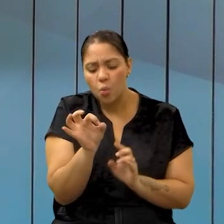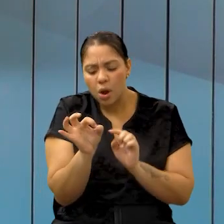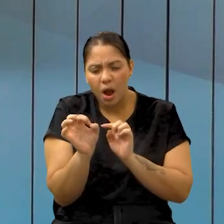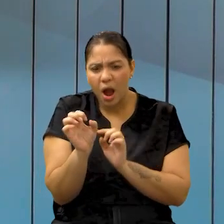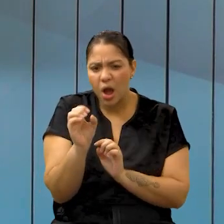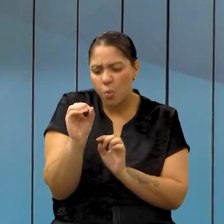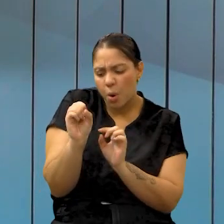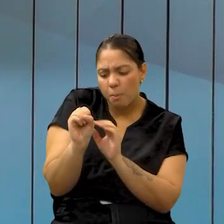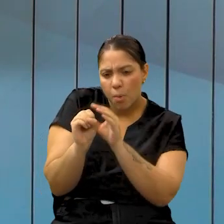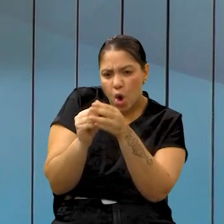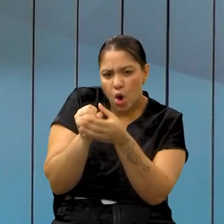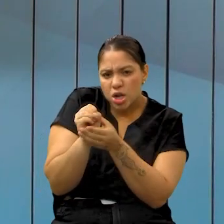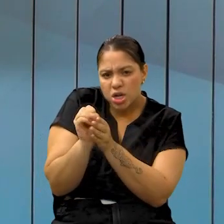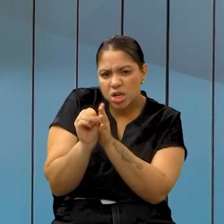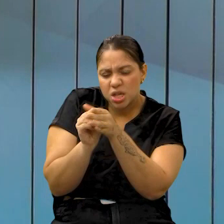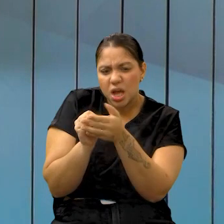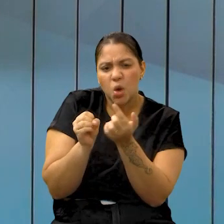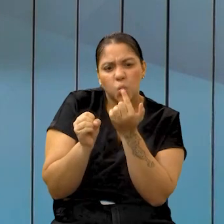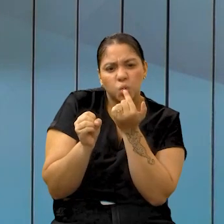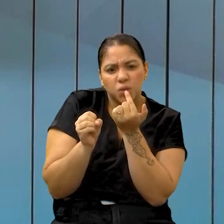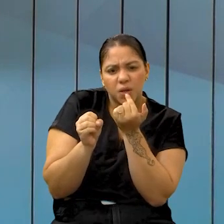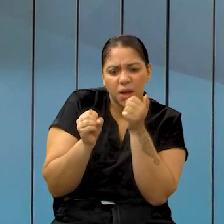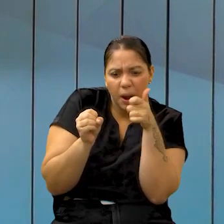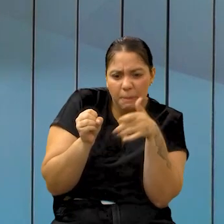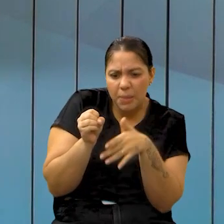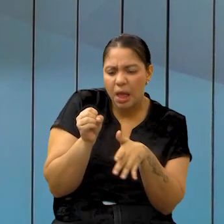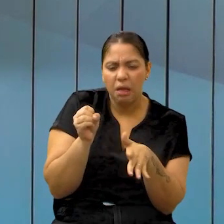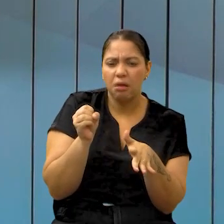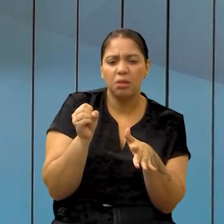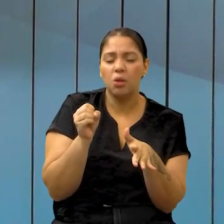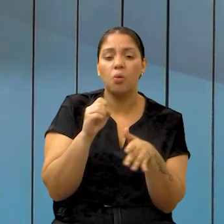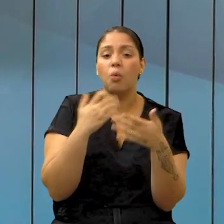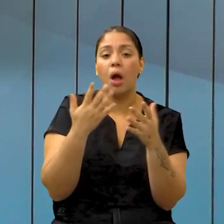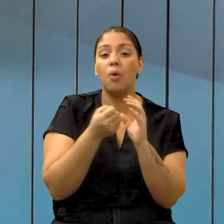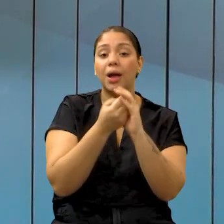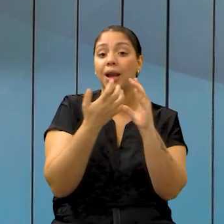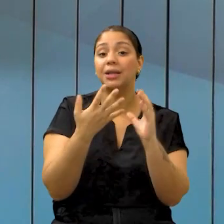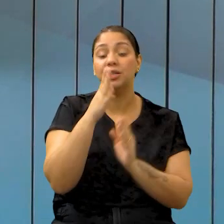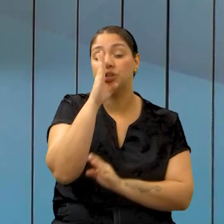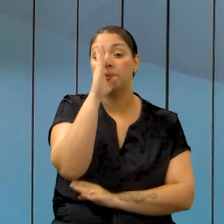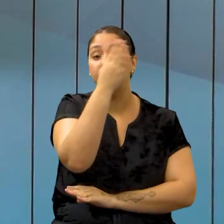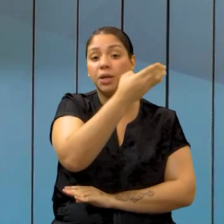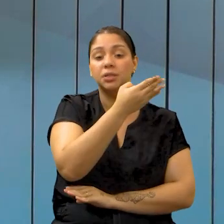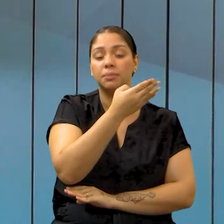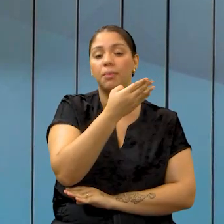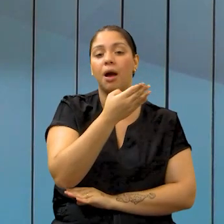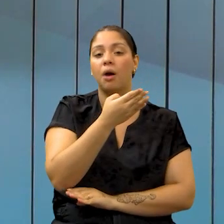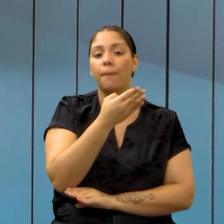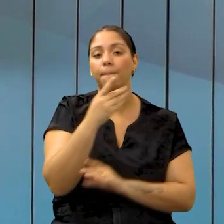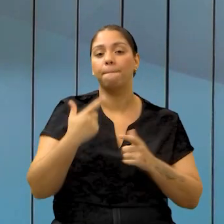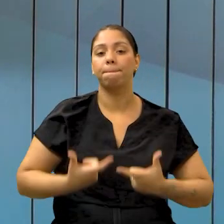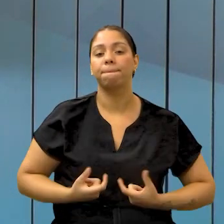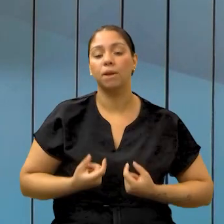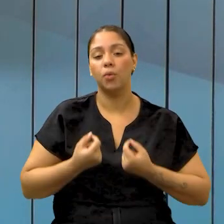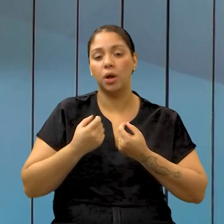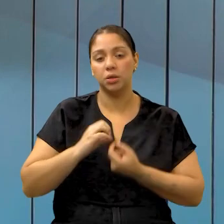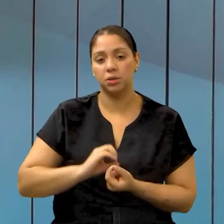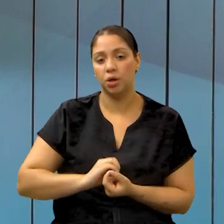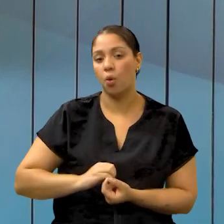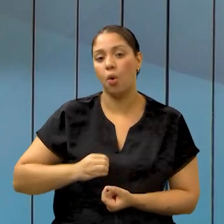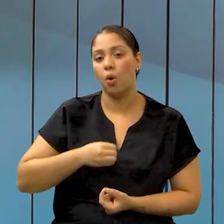pequeno caroço, é um sangramento? O que é a característica principal do